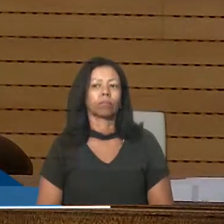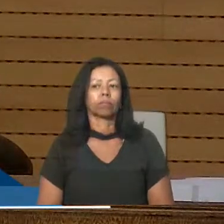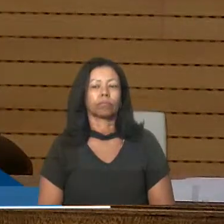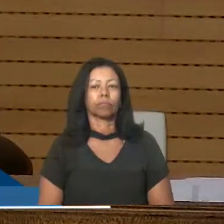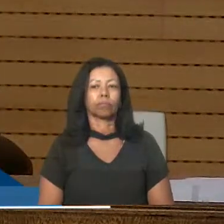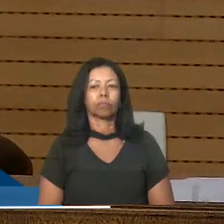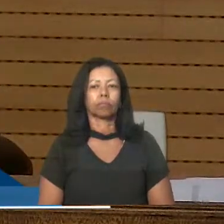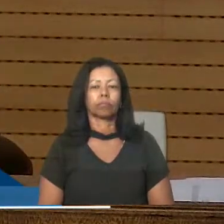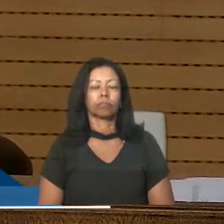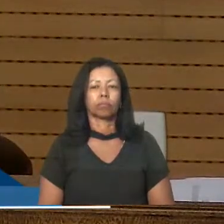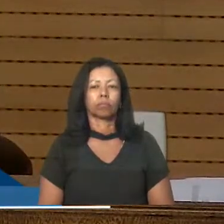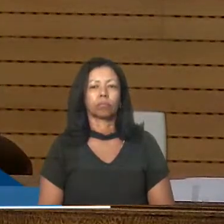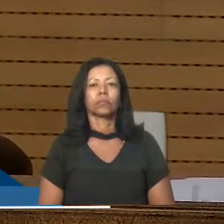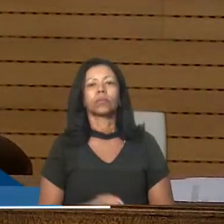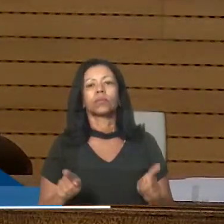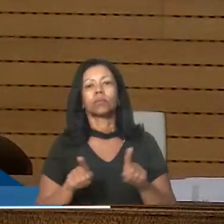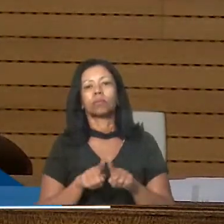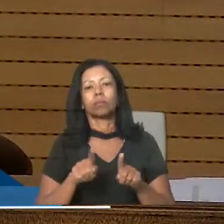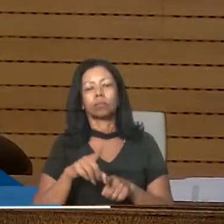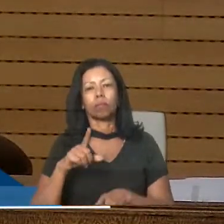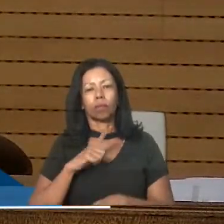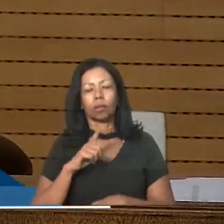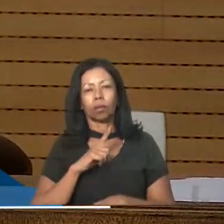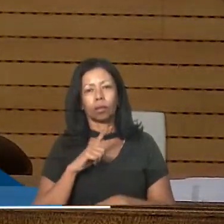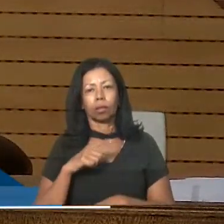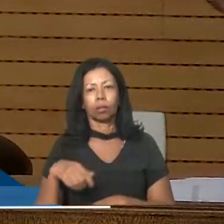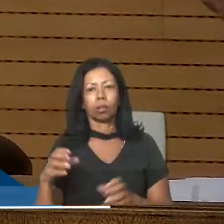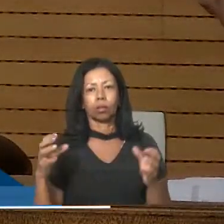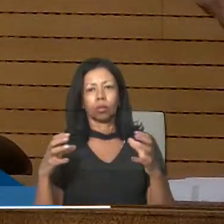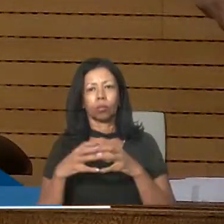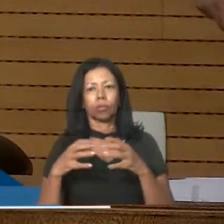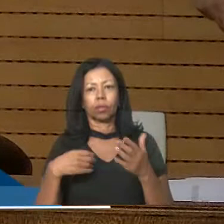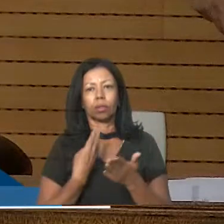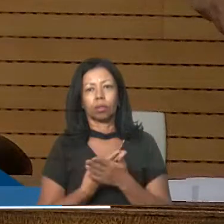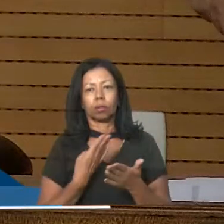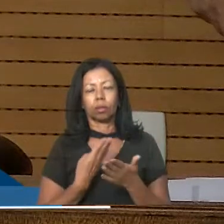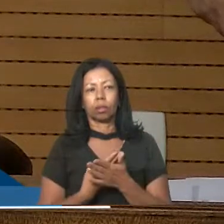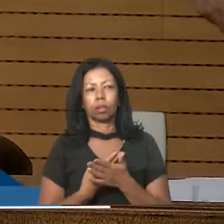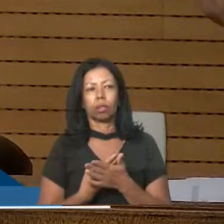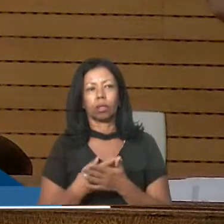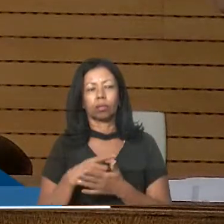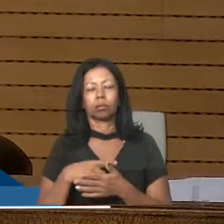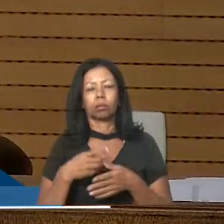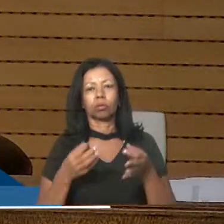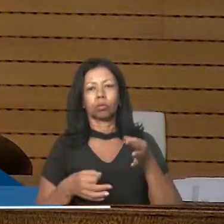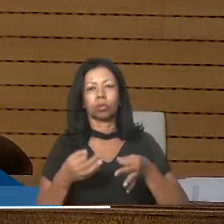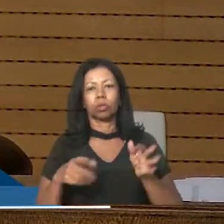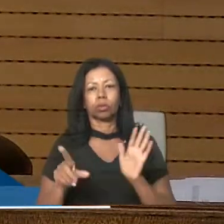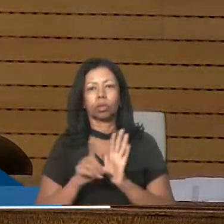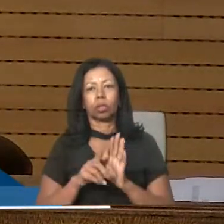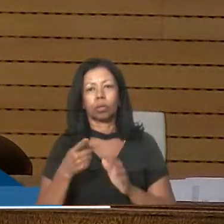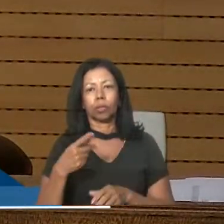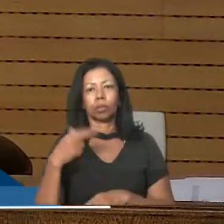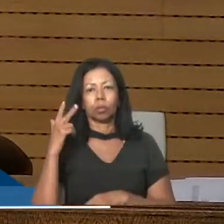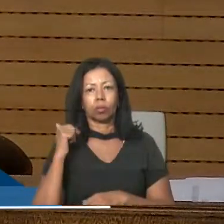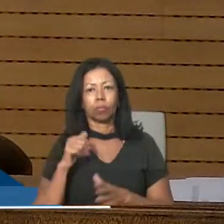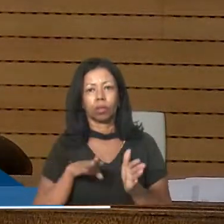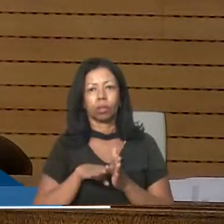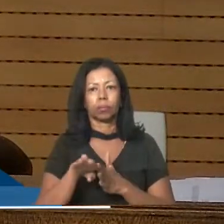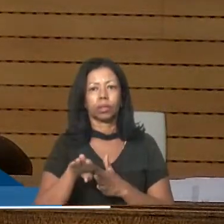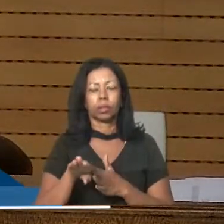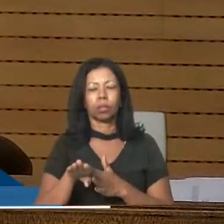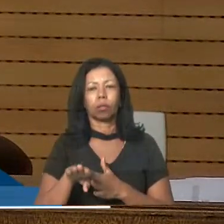Faço ao exposto nos aspectos que cabem a esta comissão, a análise do técnico jurídico legal, não se vislumbra, óbvio, se a